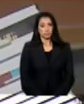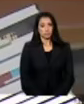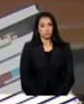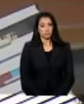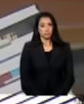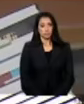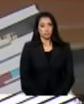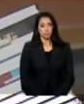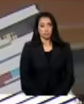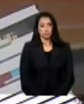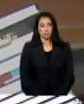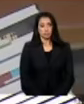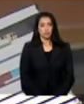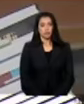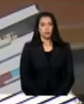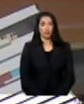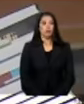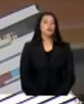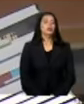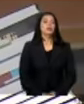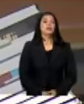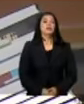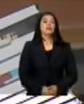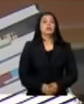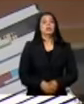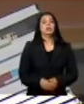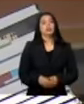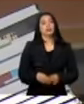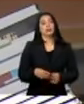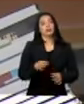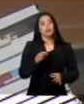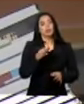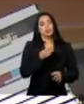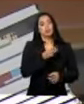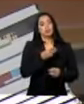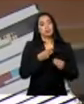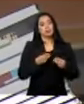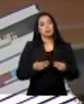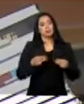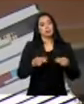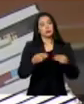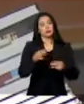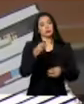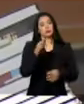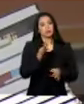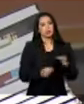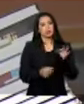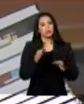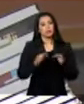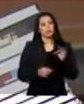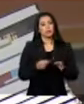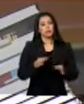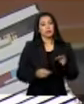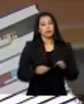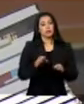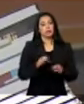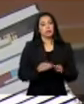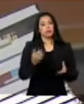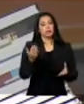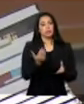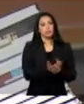do Ministério da Justiça a tratar das alterações realizadas no Código de Processo Penal pela Lei